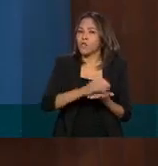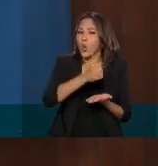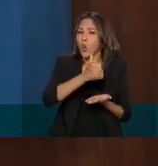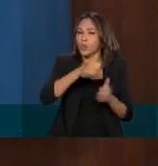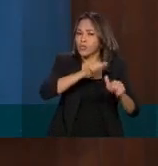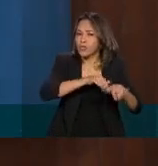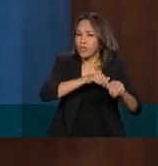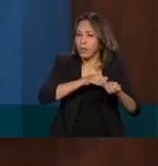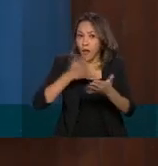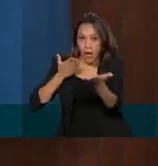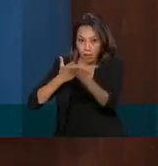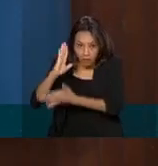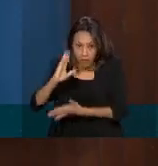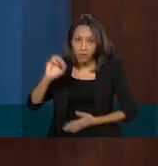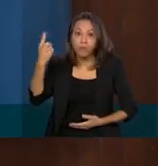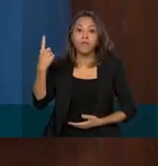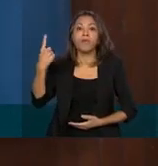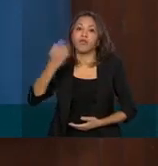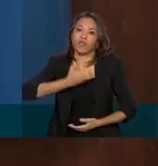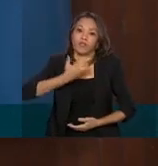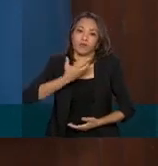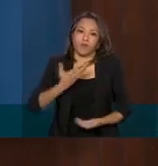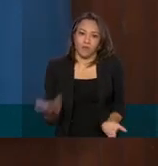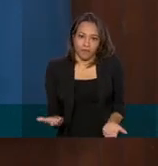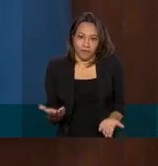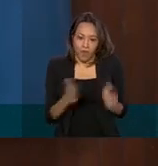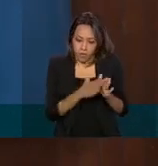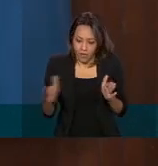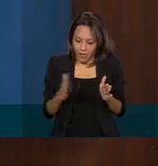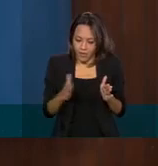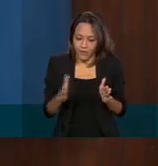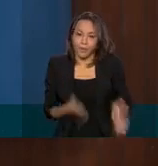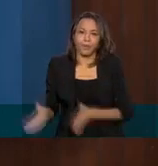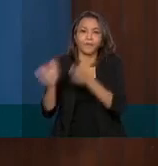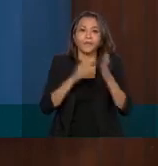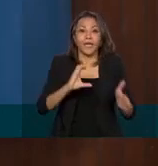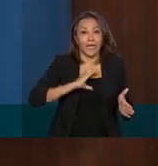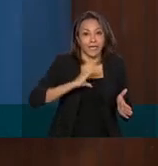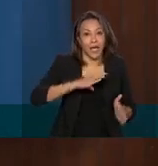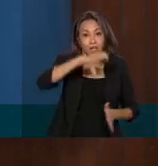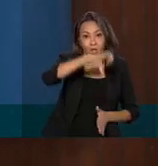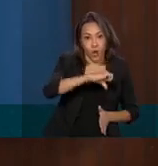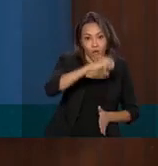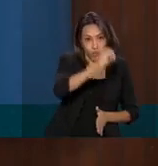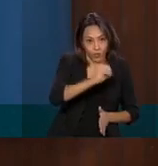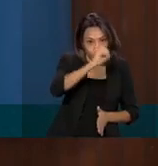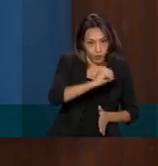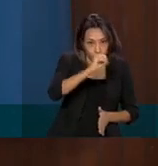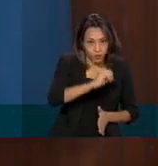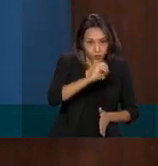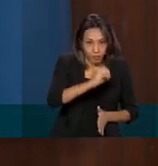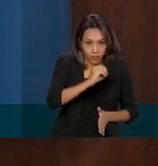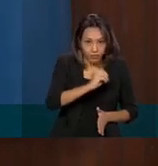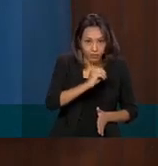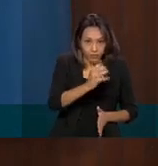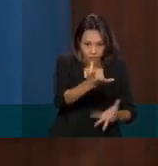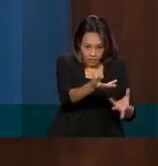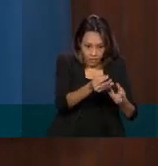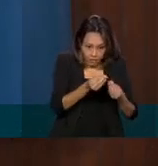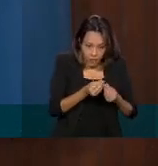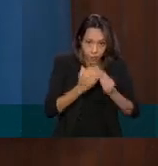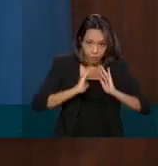dia 1º de dezembro. No Canadá, 9 de outubro, a submissão formal